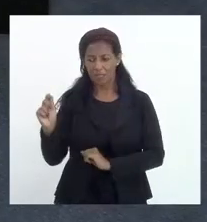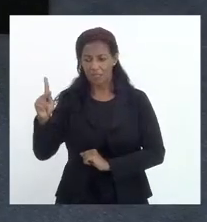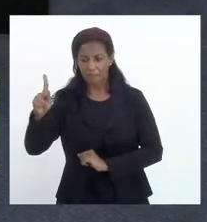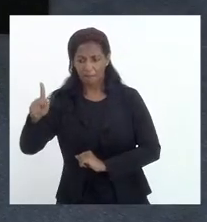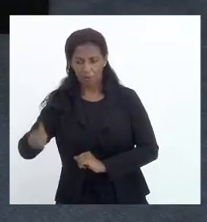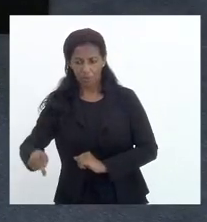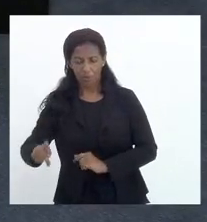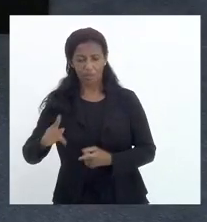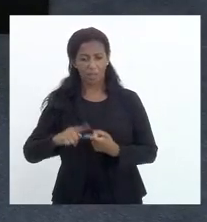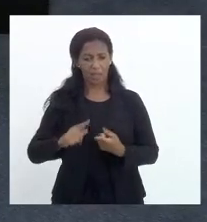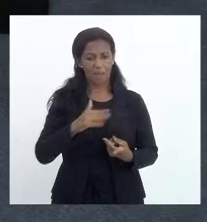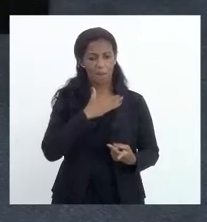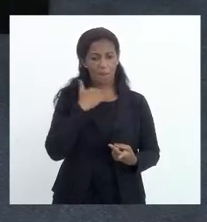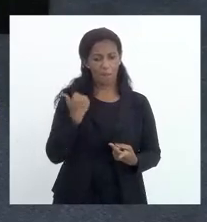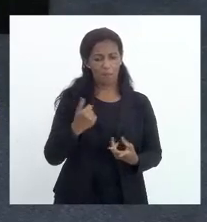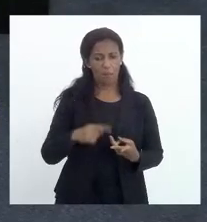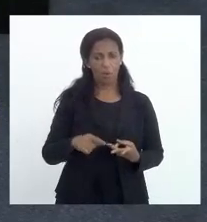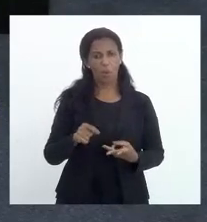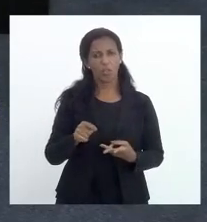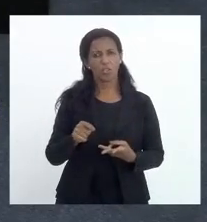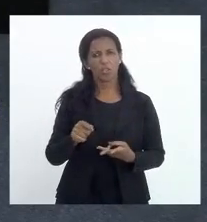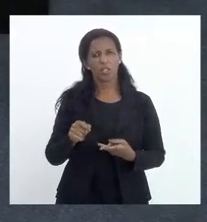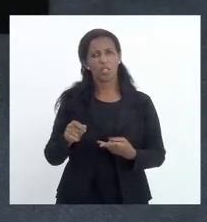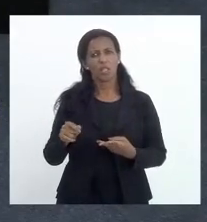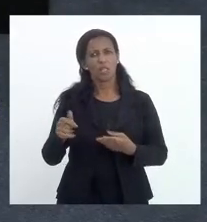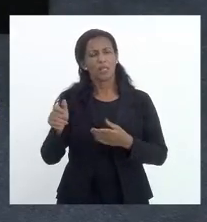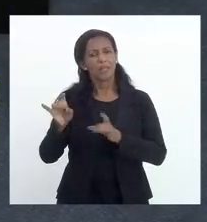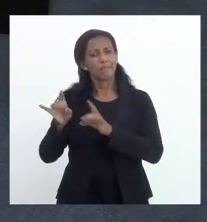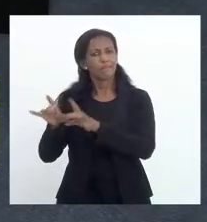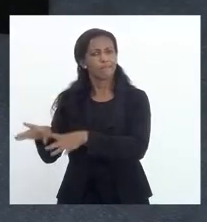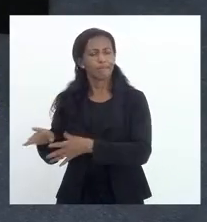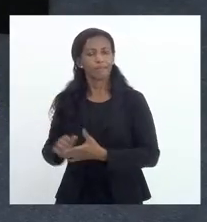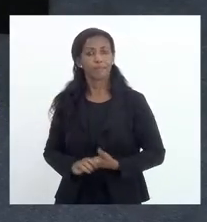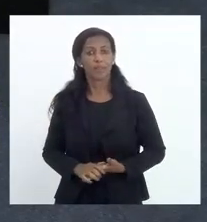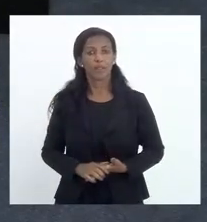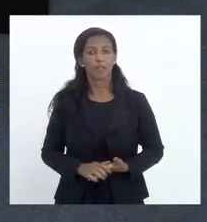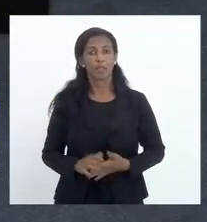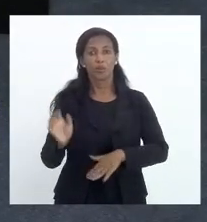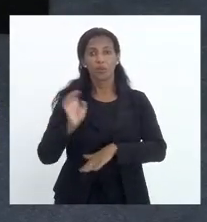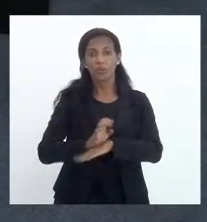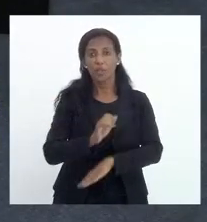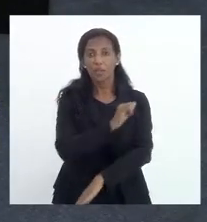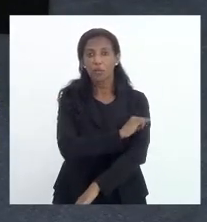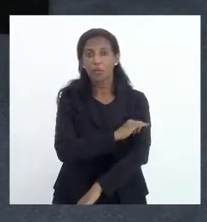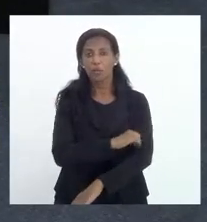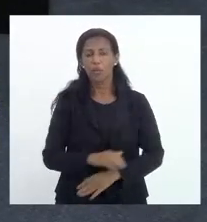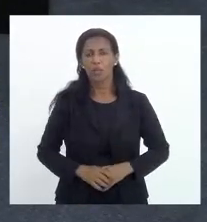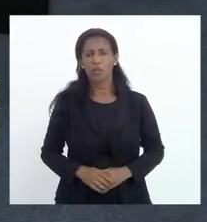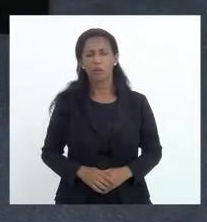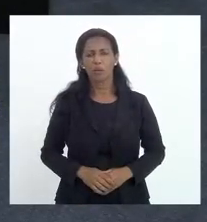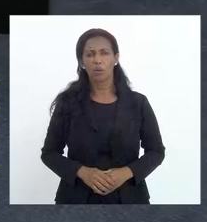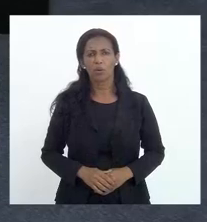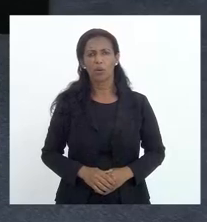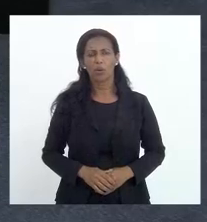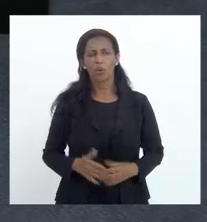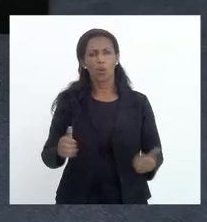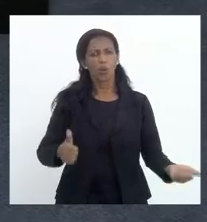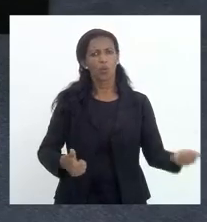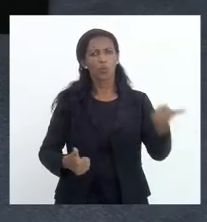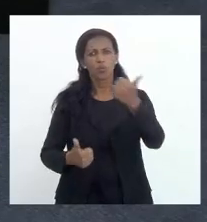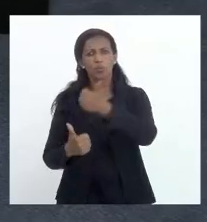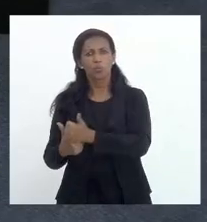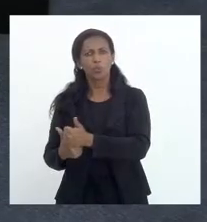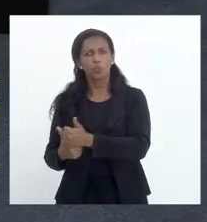aposentadorias, falecimentos e exonerações. E o Estado do Rio de Janeiro não colocou, não